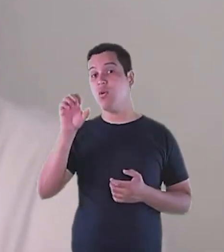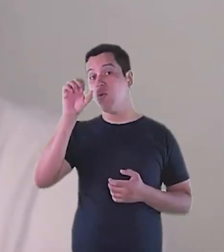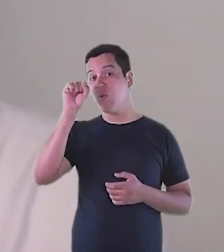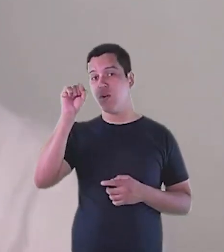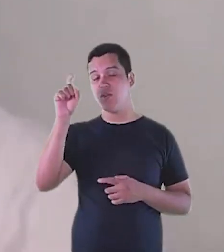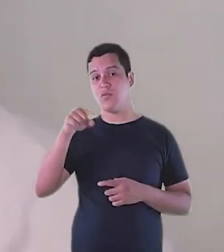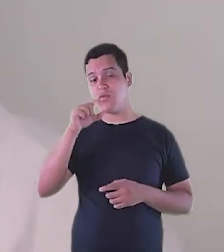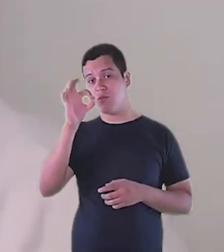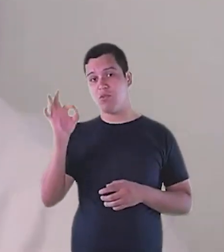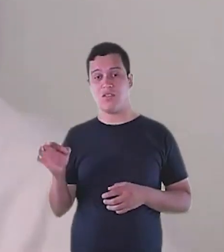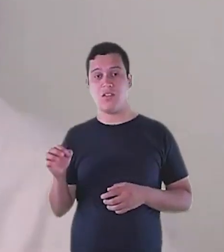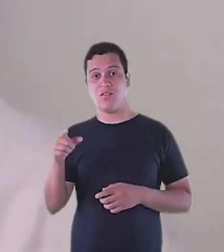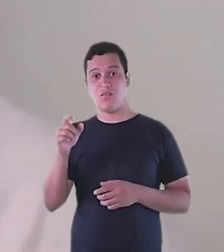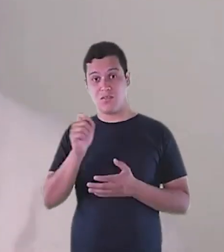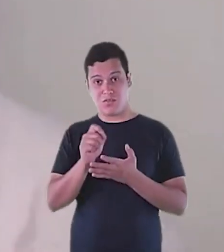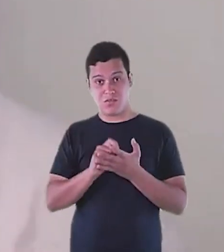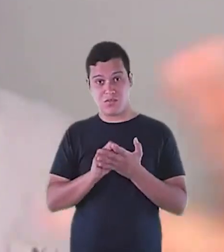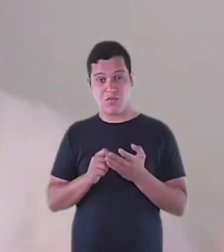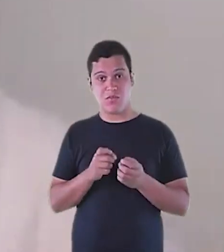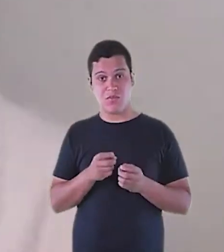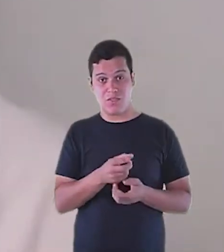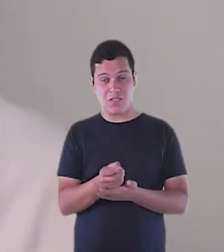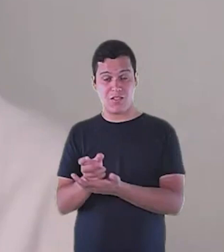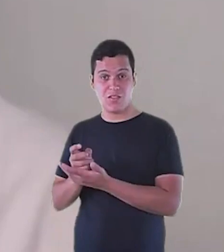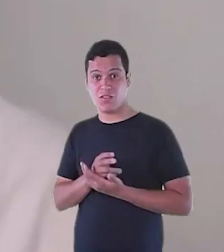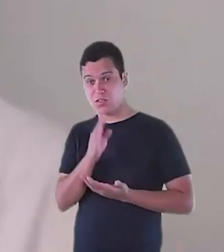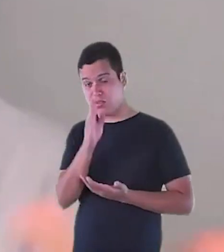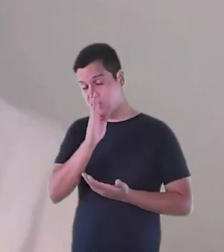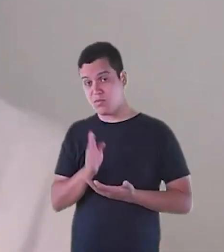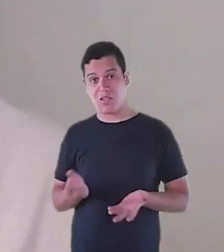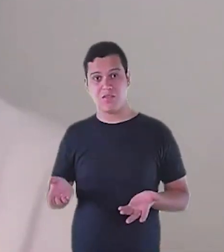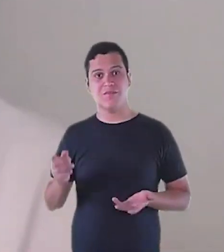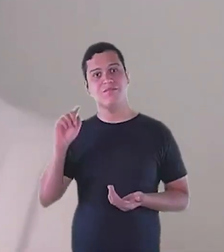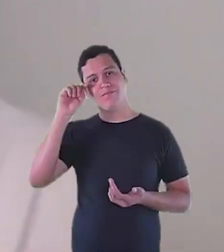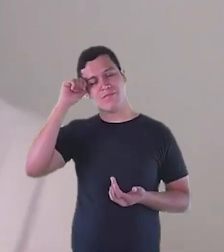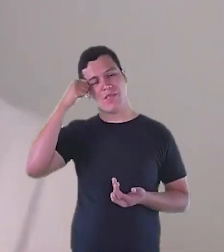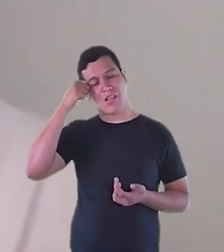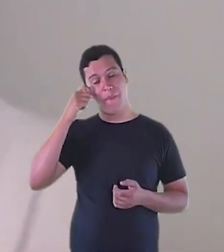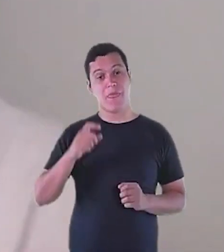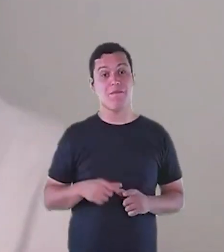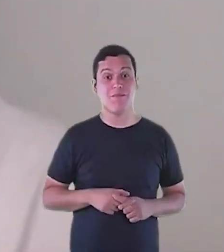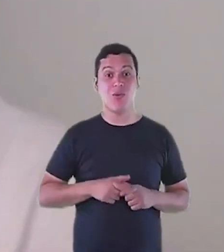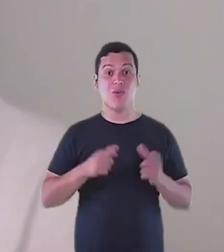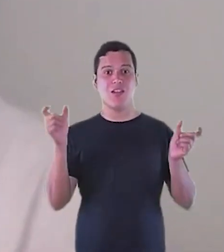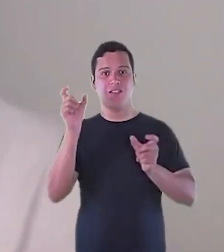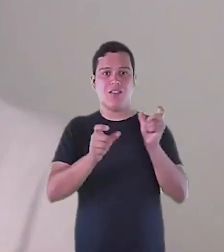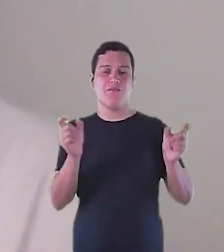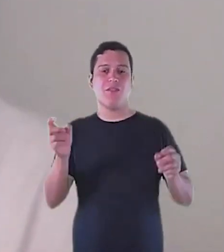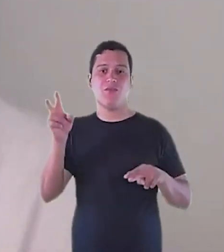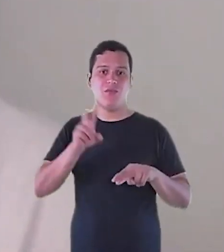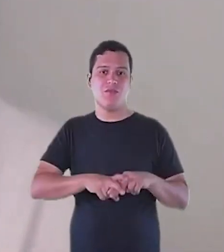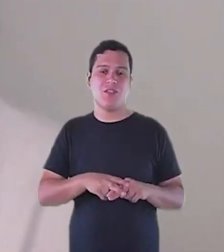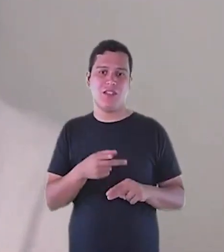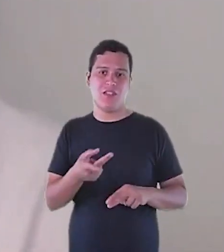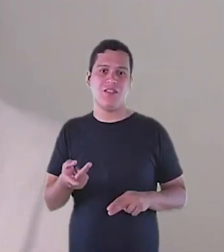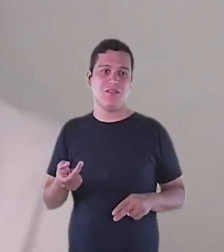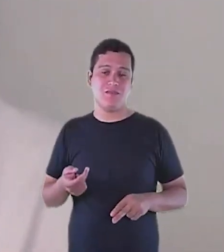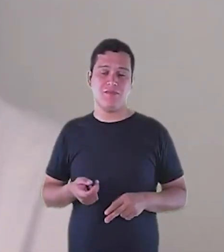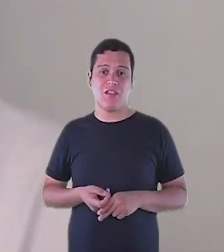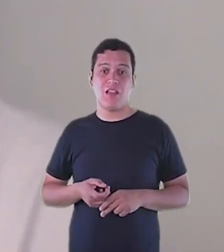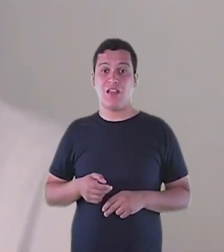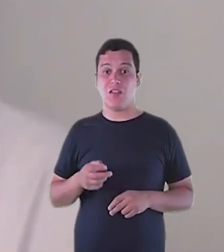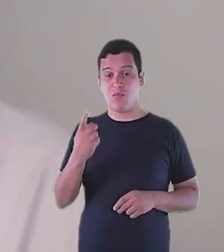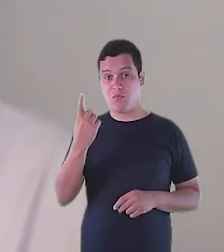negros. Então, é a maior população carcerária. Um homem negro no Brasil tem 3 vezes mais chance de ser vítima